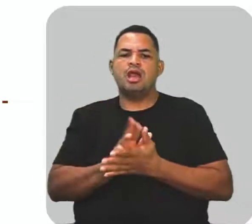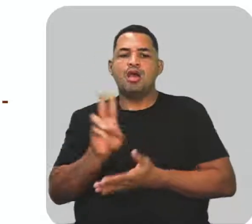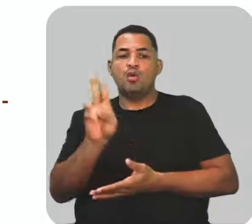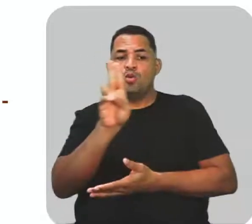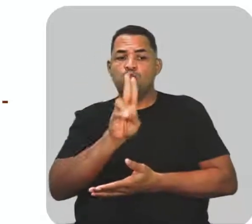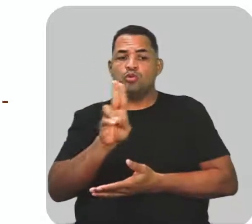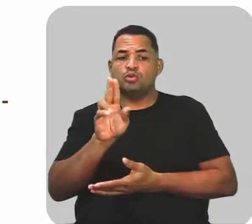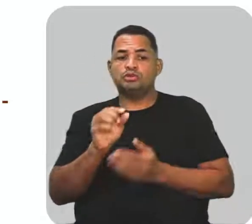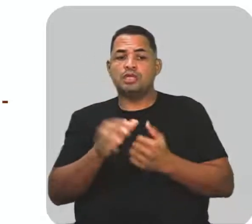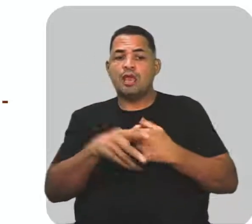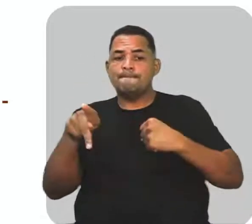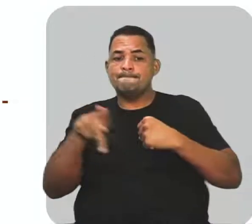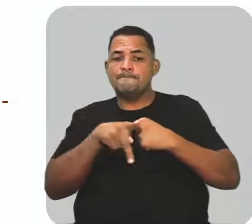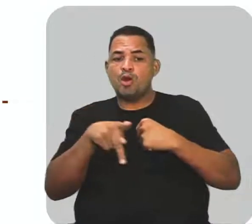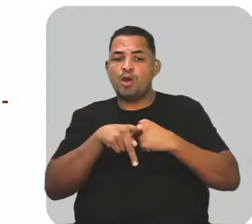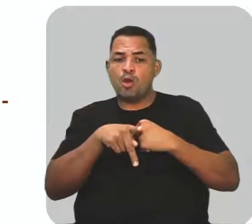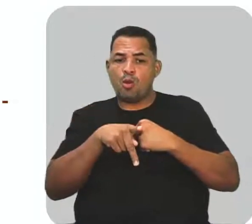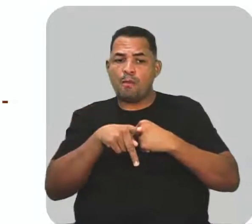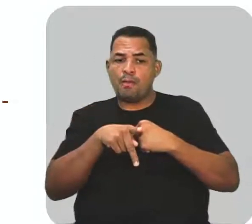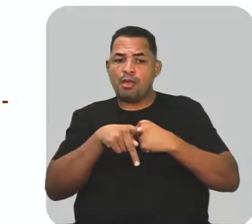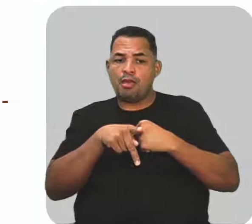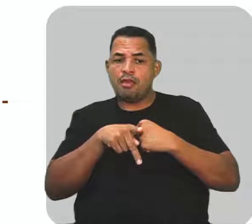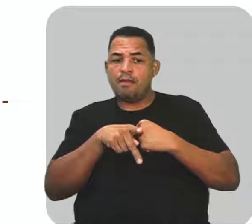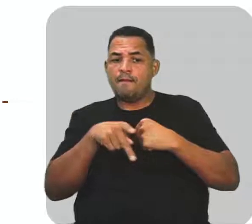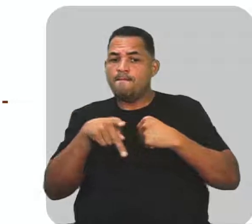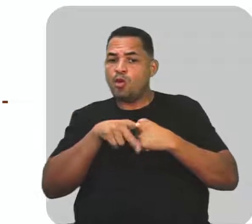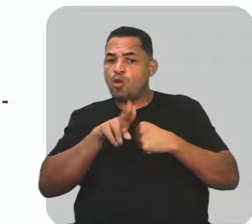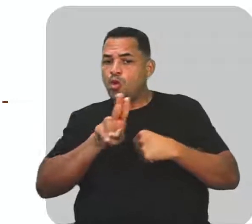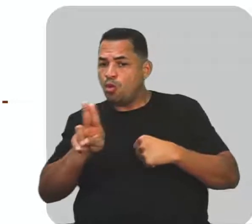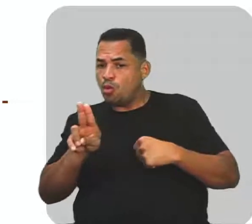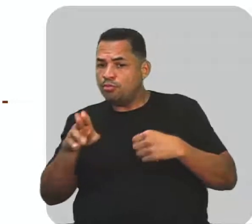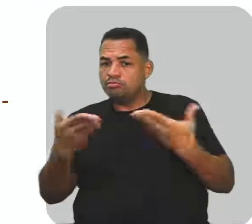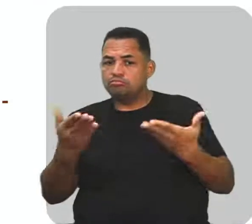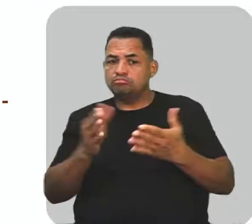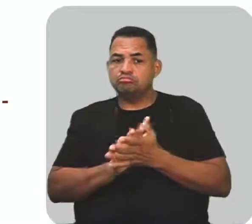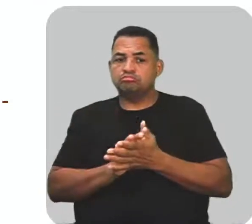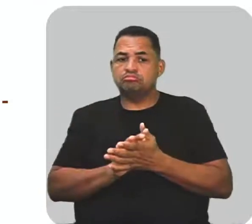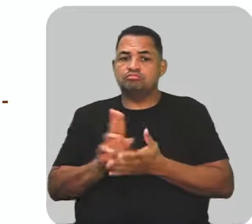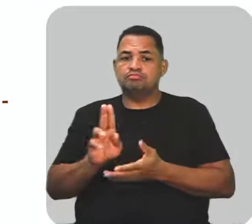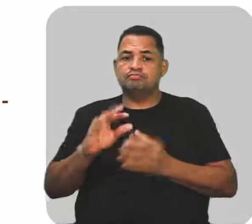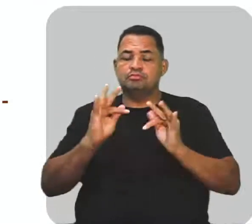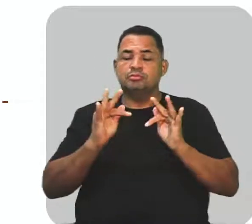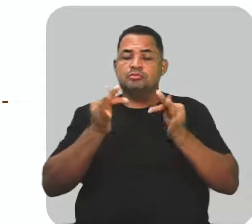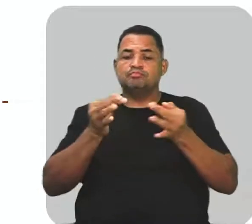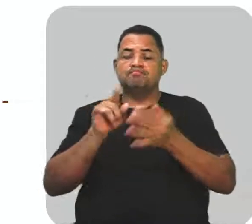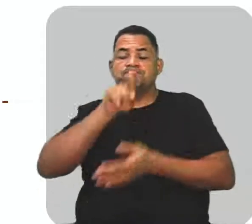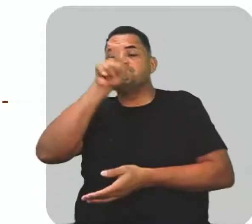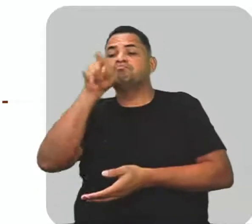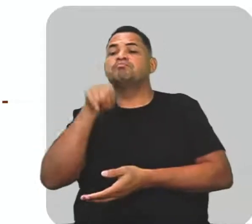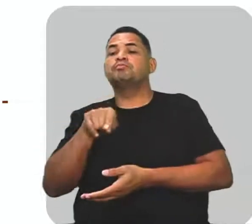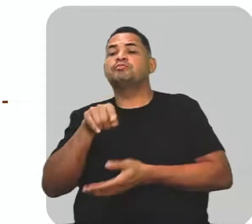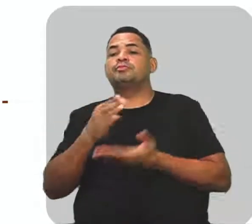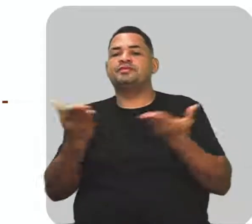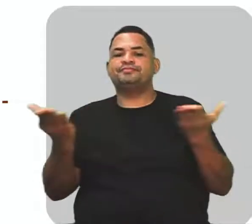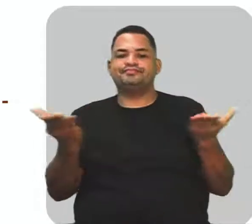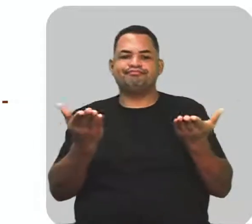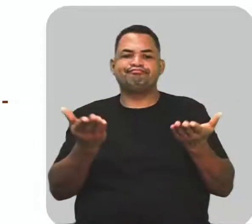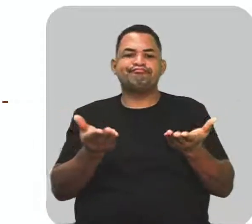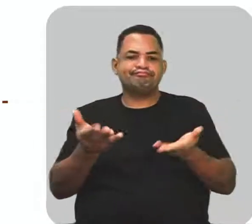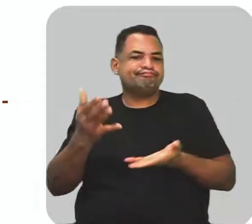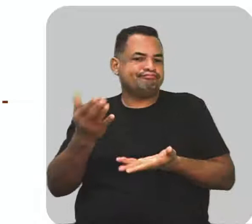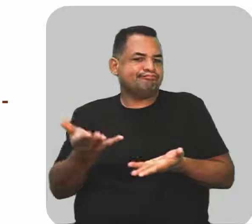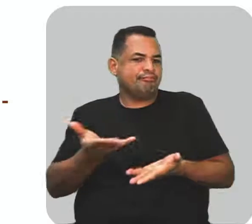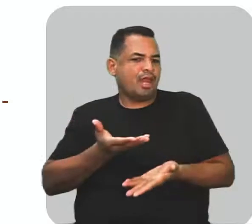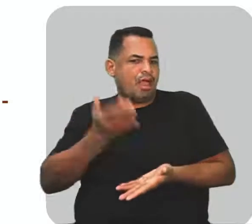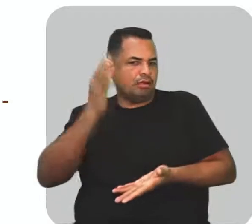só, que, né? E concluo com uma interrogação. Isso, desejo saber